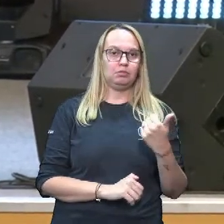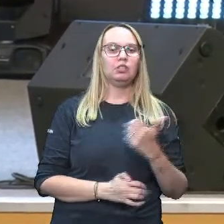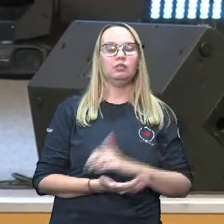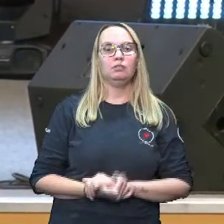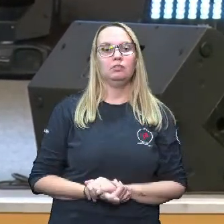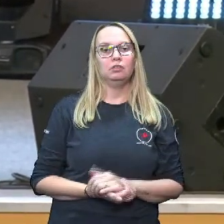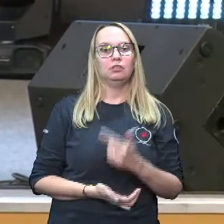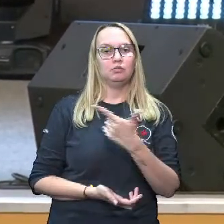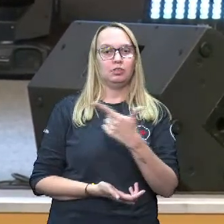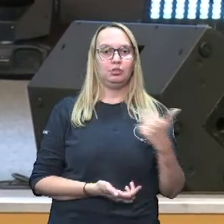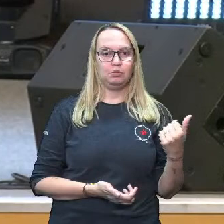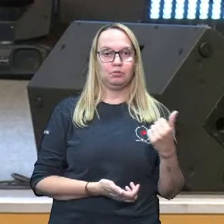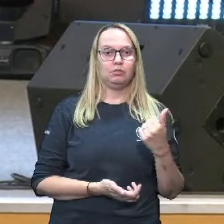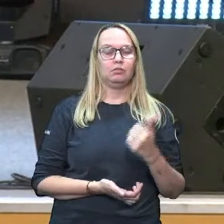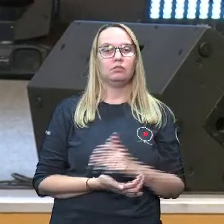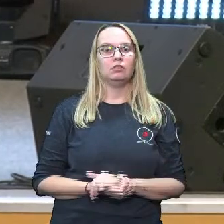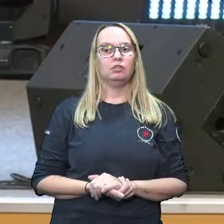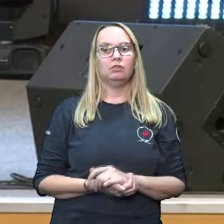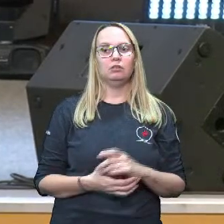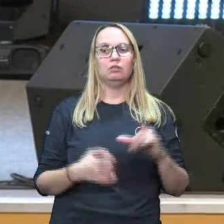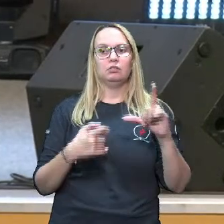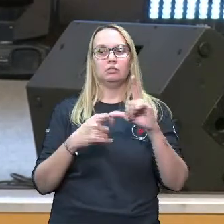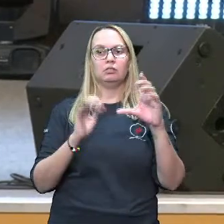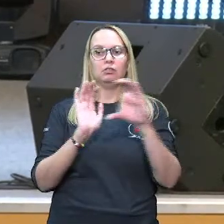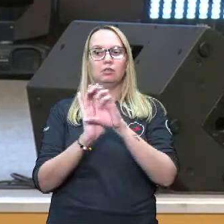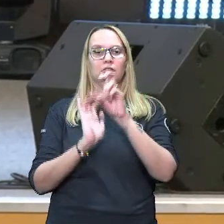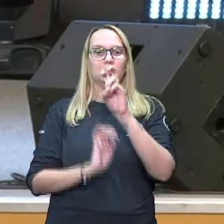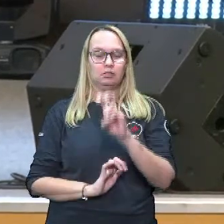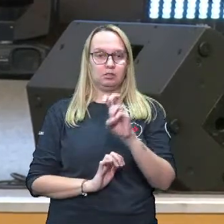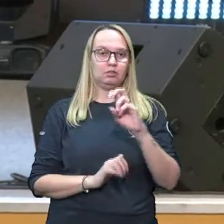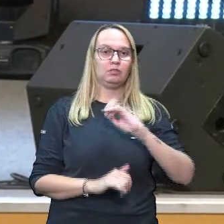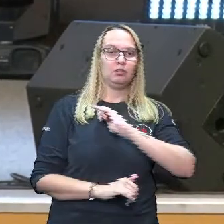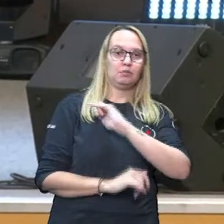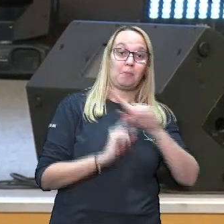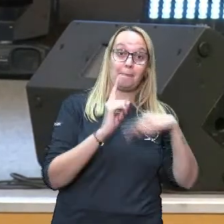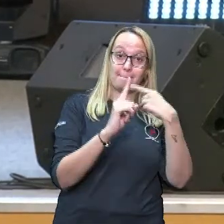Amém, Lucas capítulo de número 5.